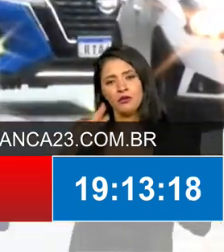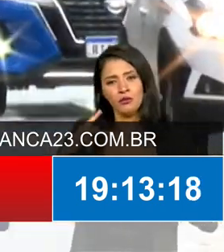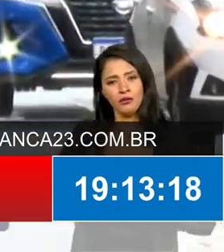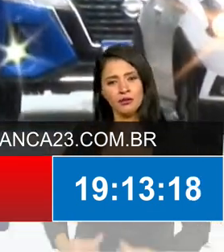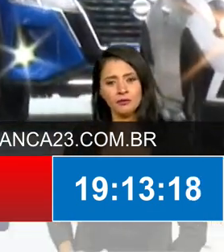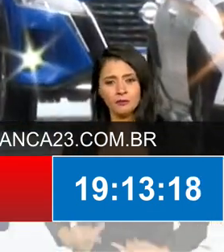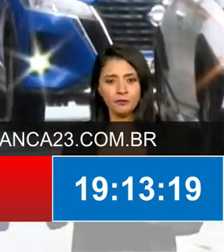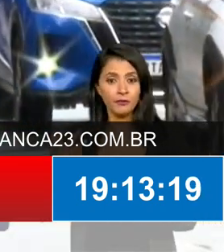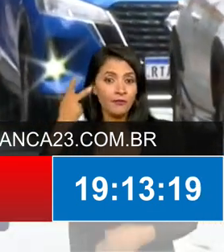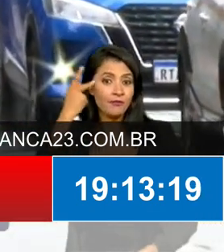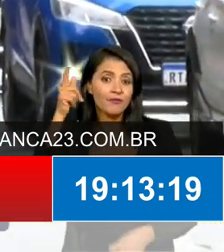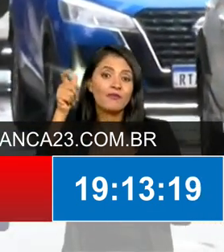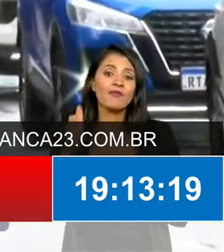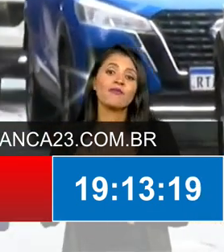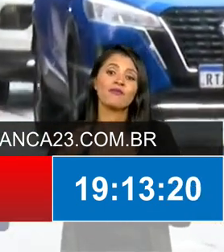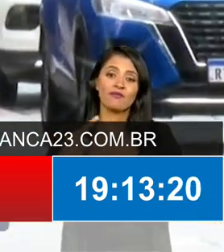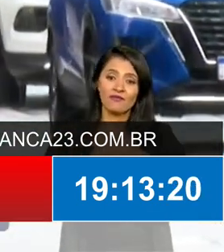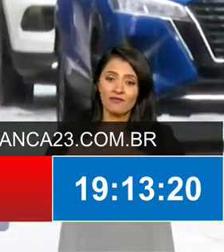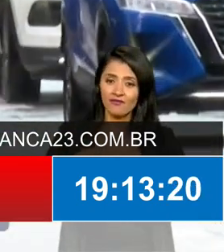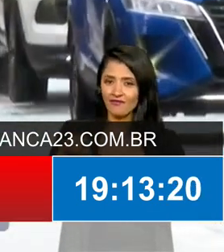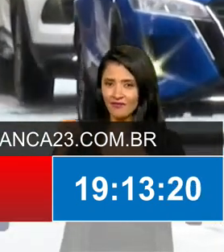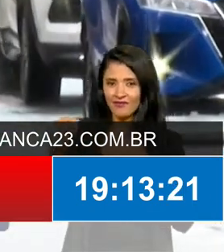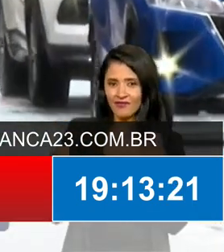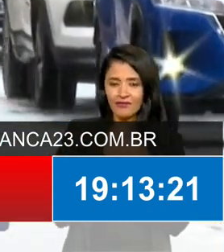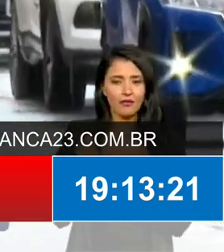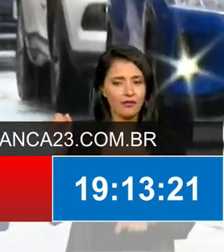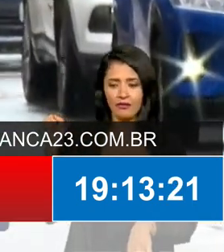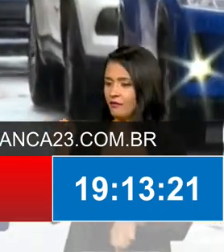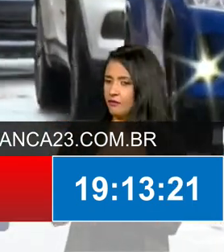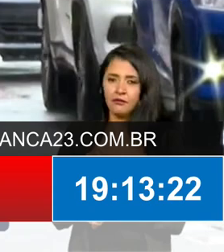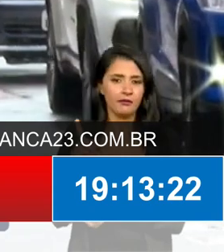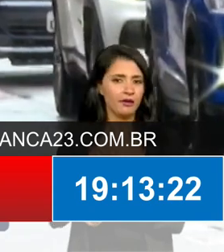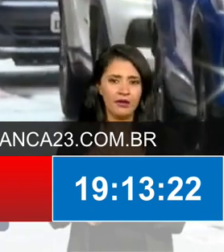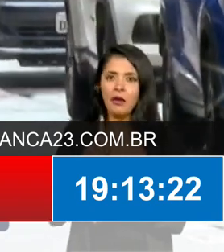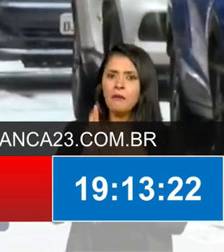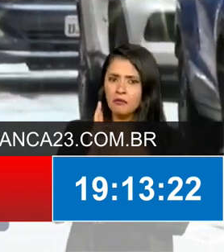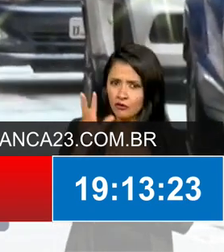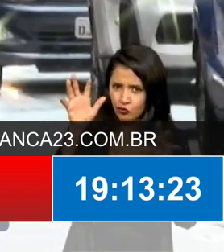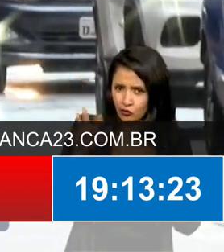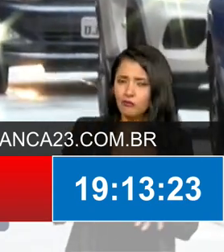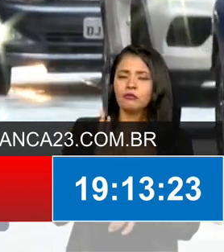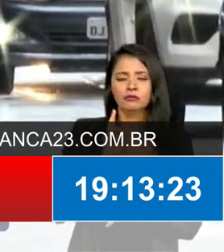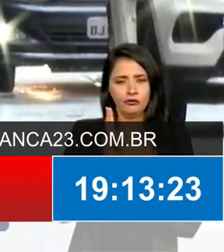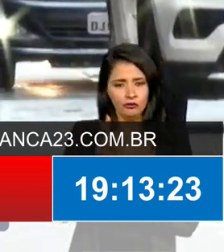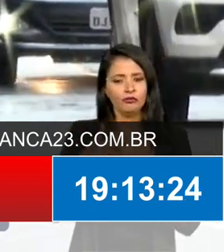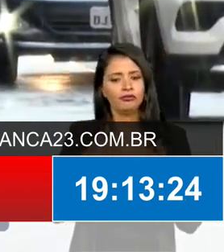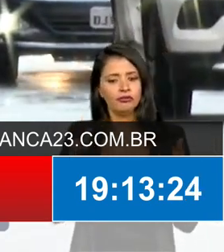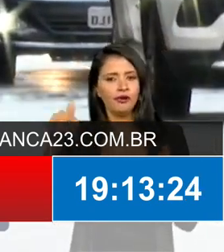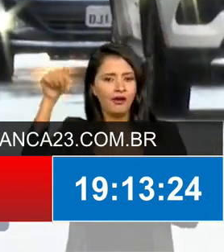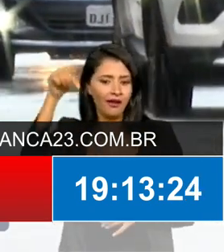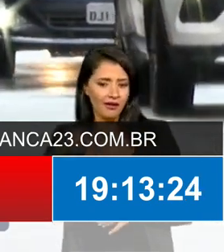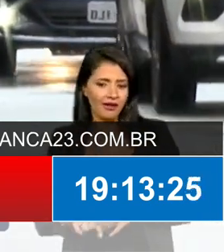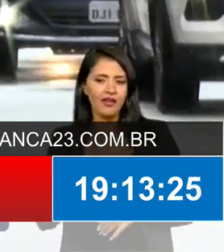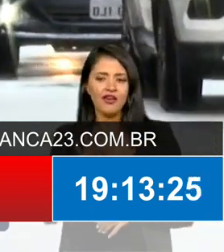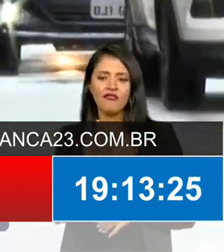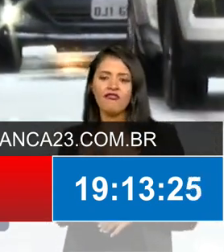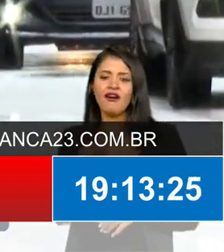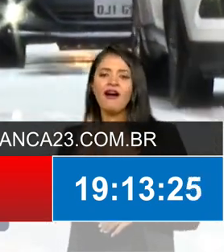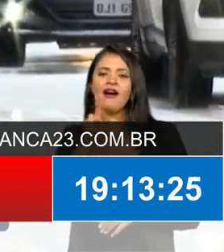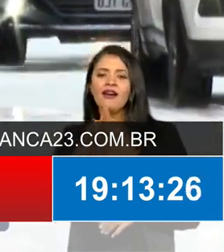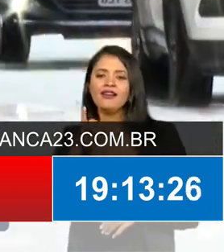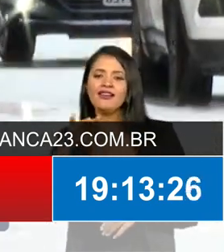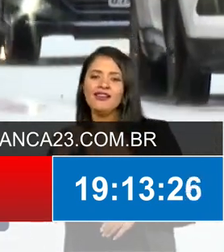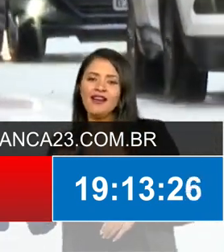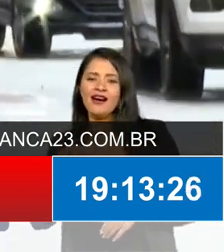São Paulo é aquela cidade que não para nem na chuva, especialmente aqui na Faria Lima. Essa